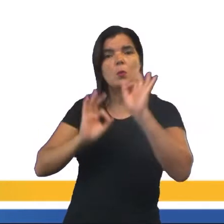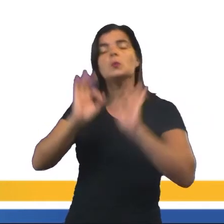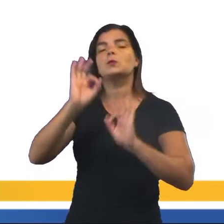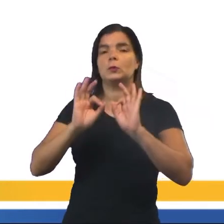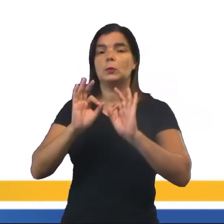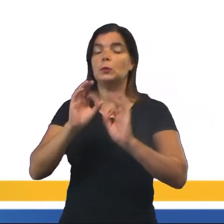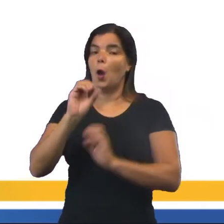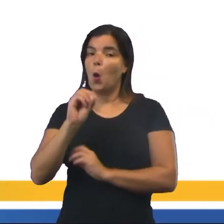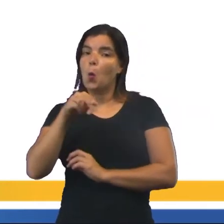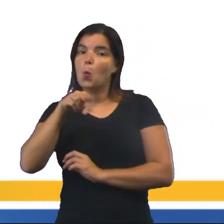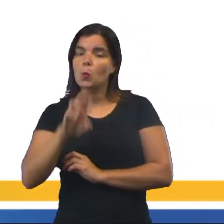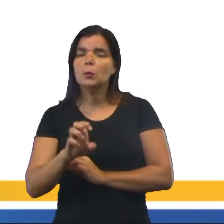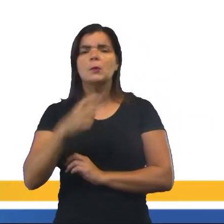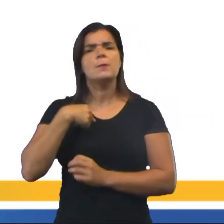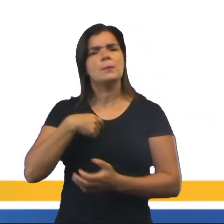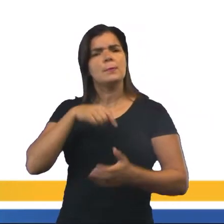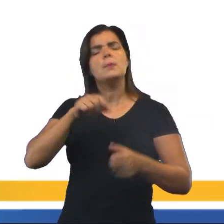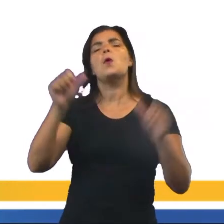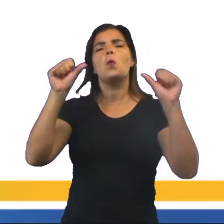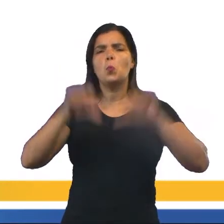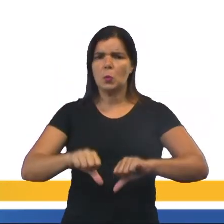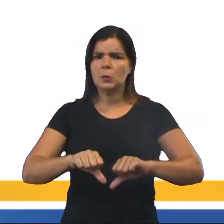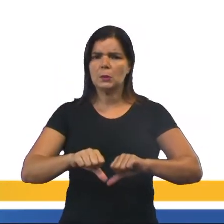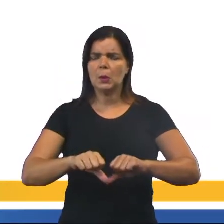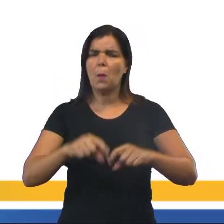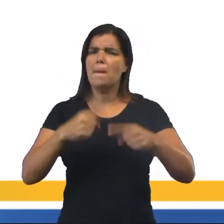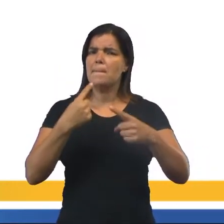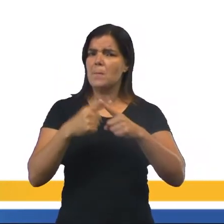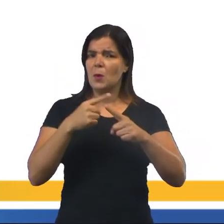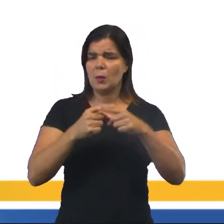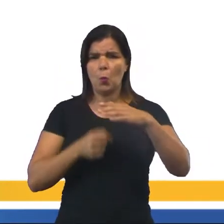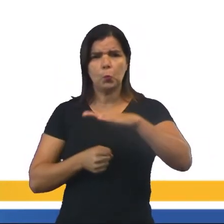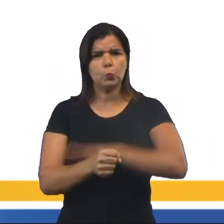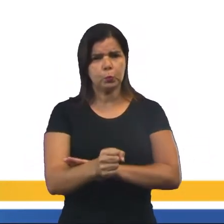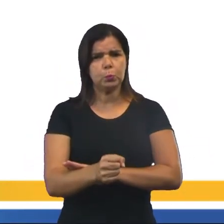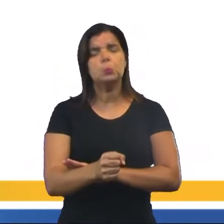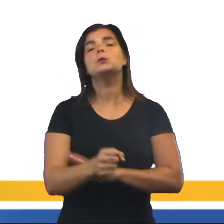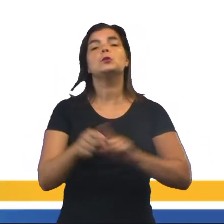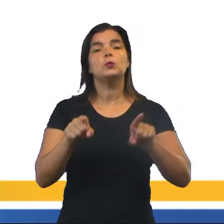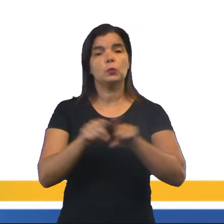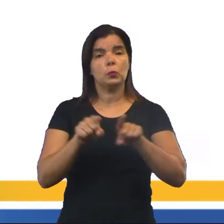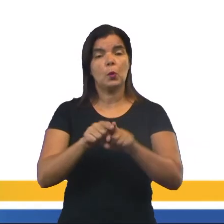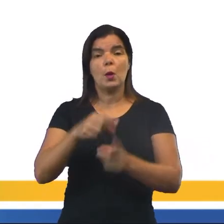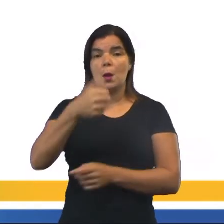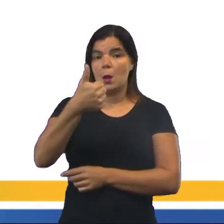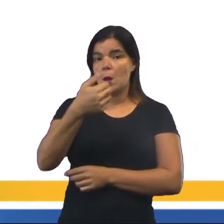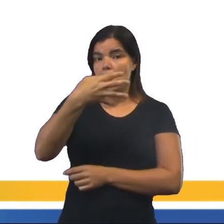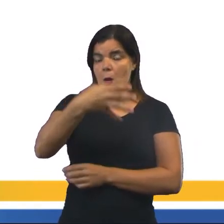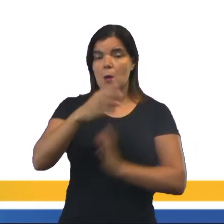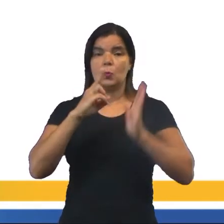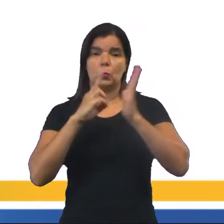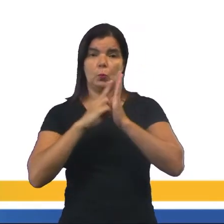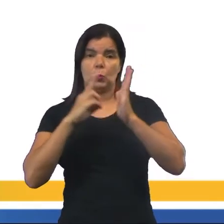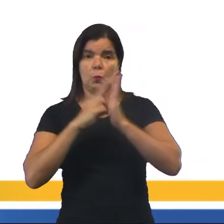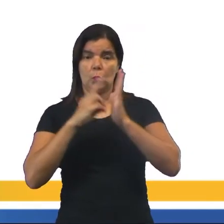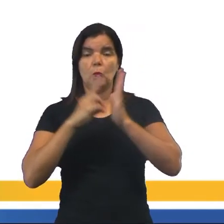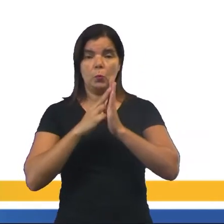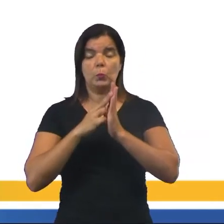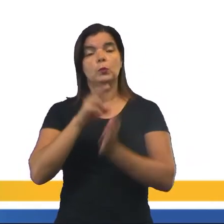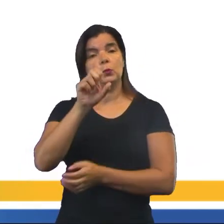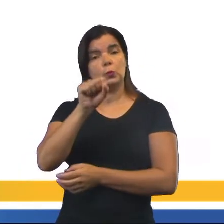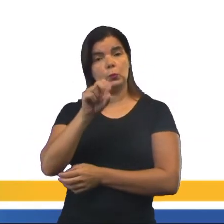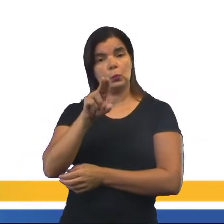Nações Unidas condenou o país pela esterilização forçada de 14 indígenas pelo sistema de